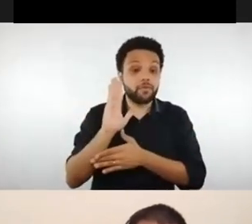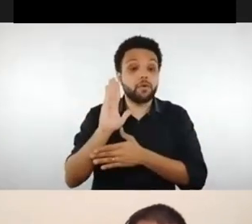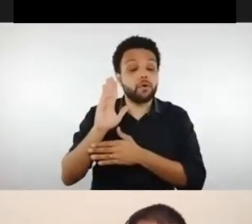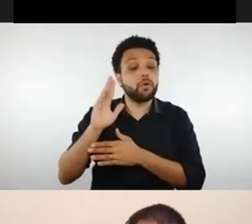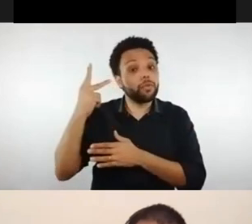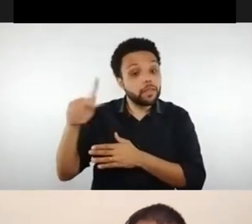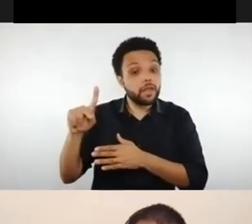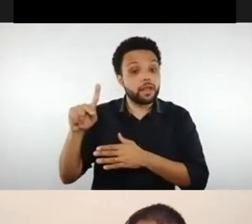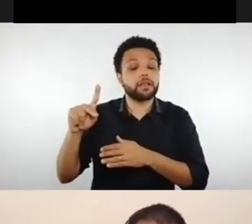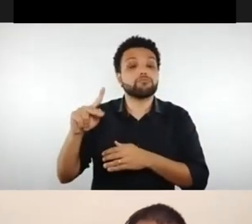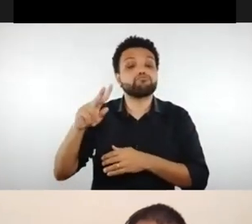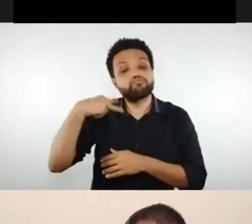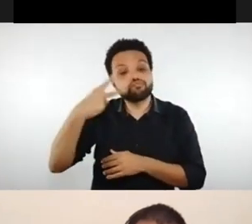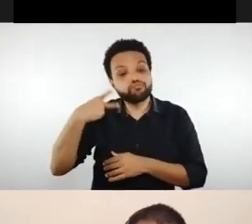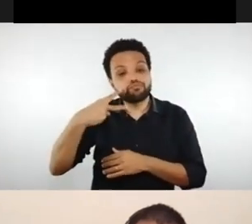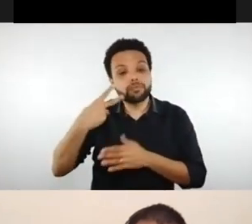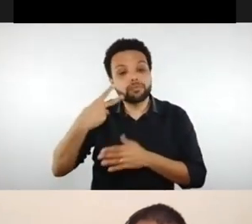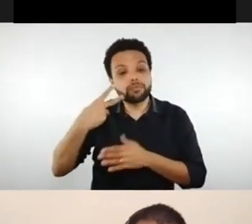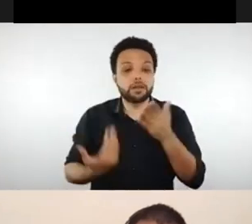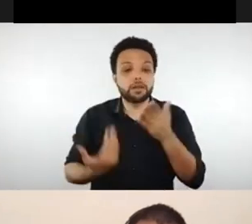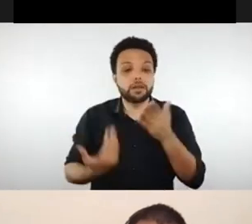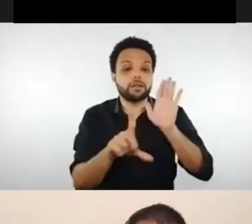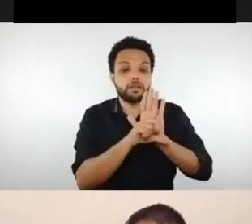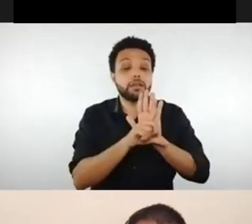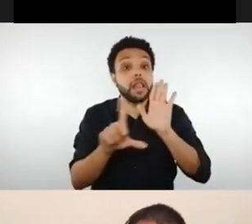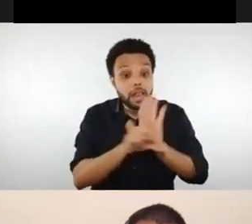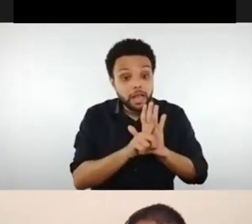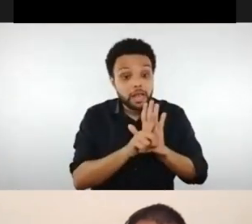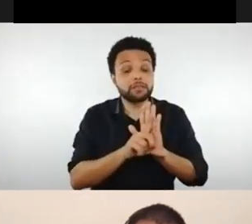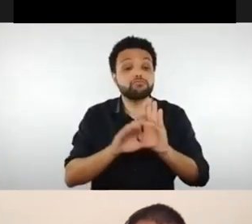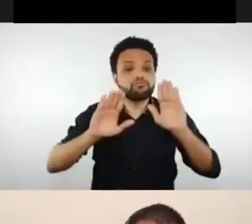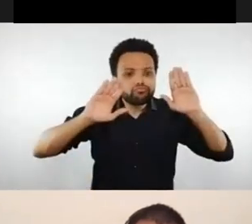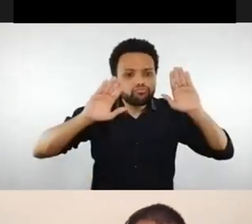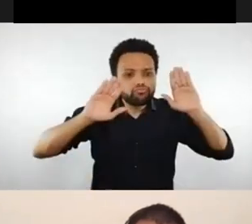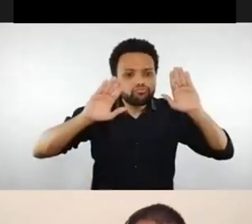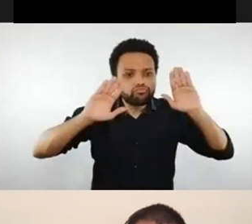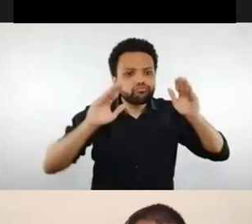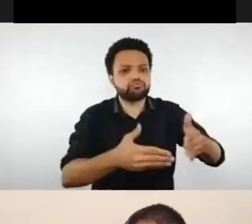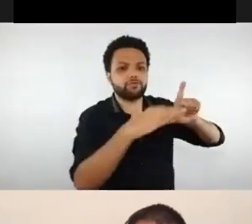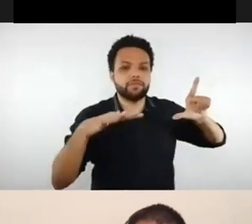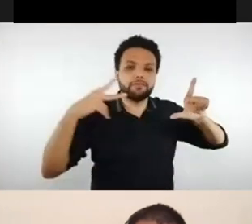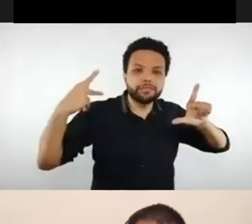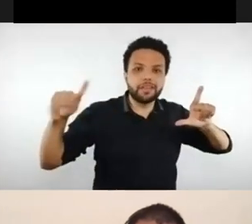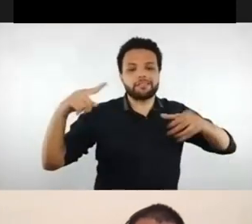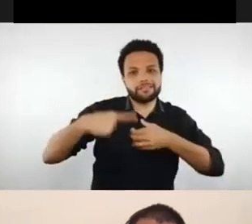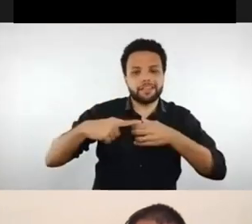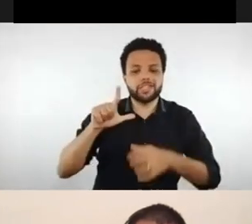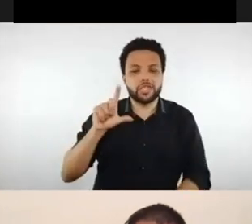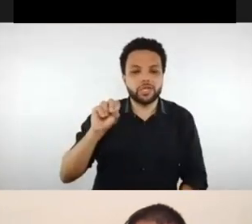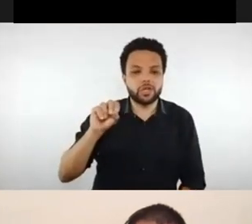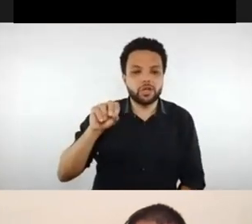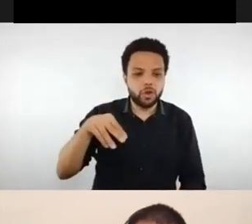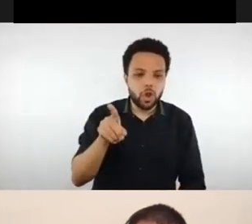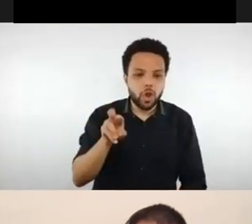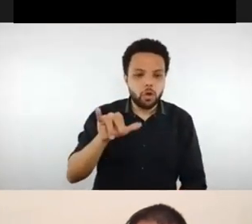um projeto de lei para uma lei específica para o audiovisual. Assim como a gente já tem